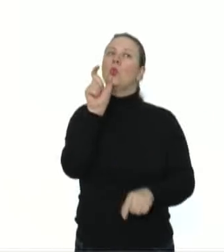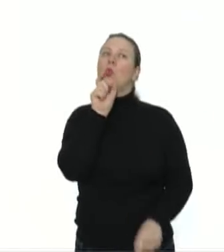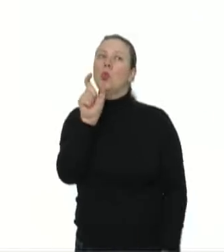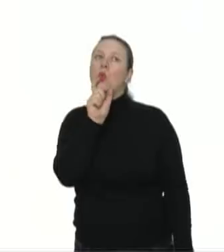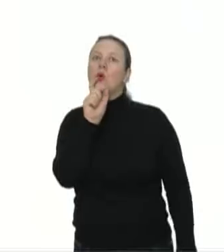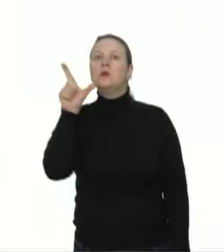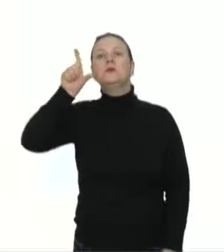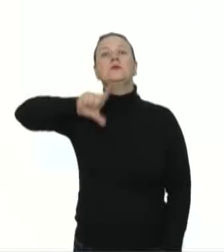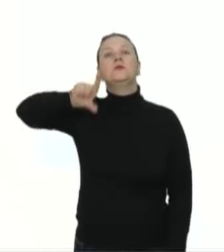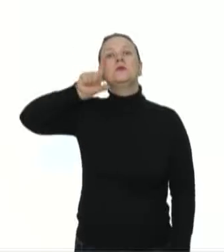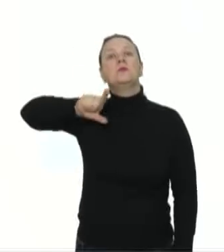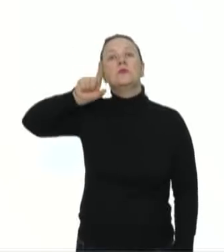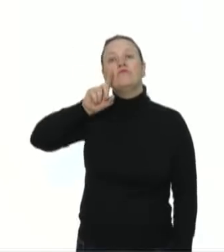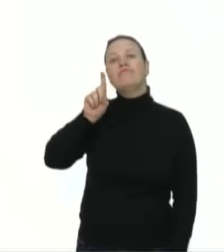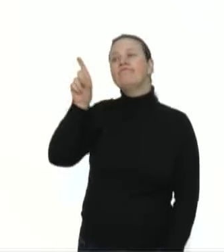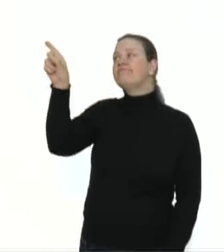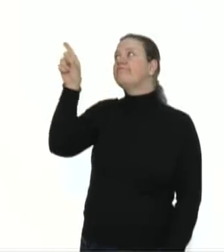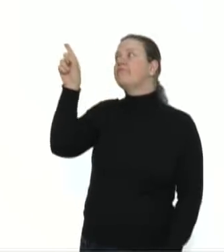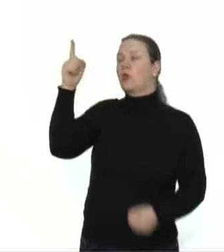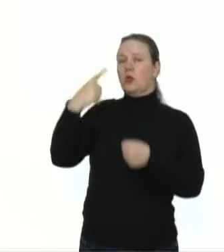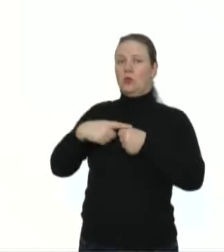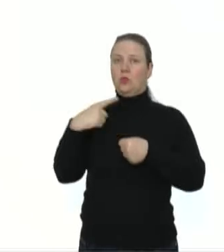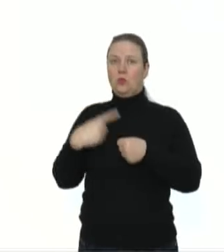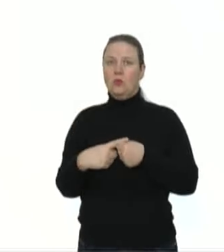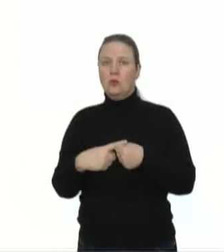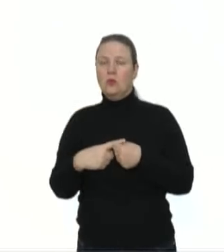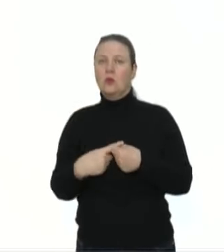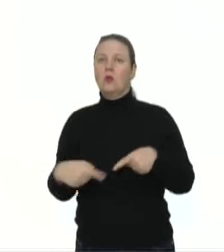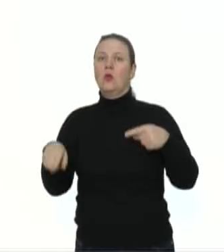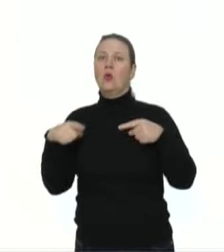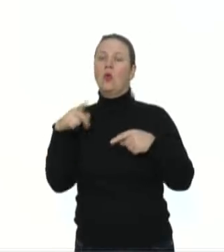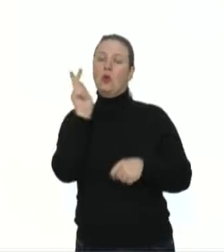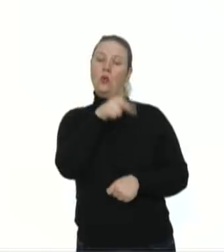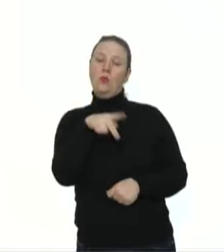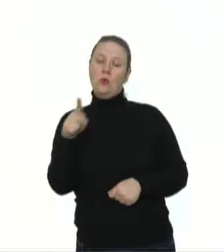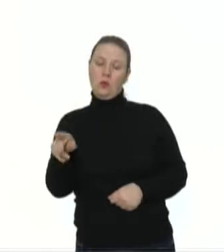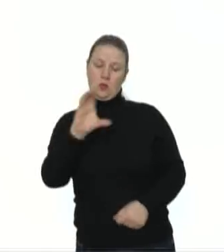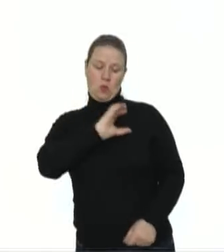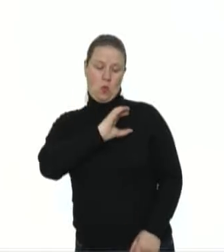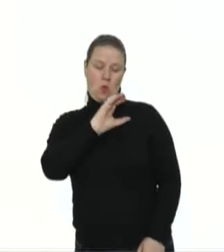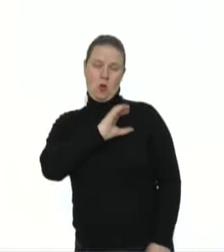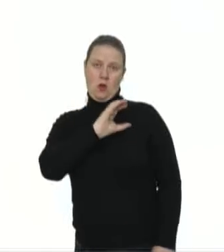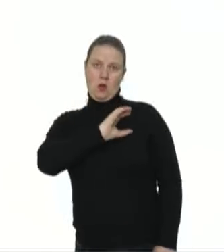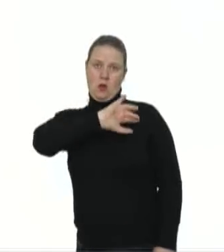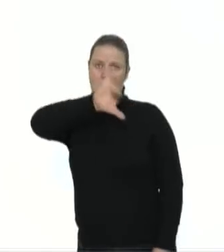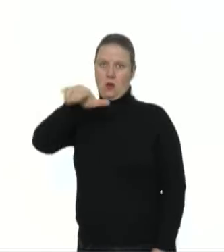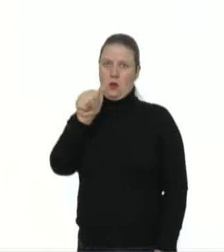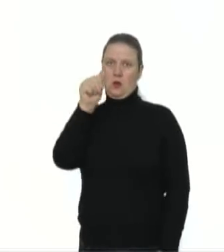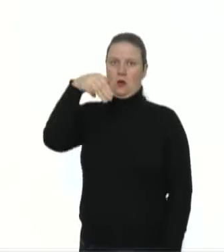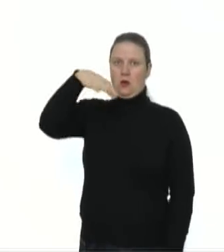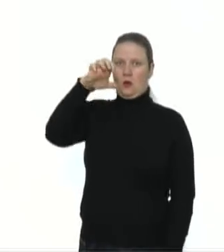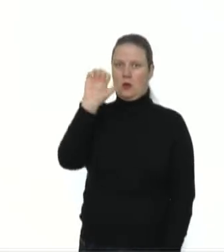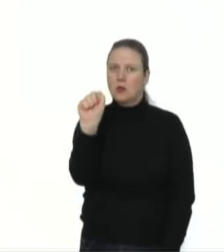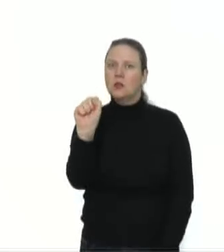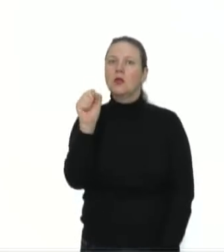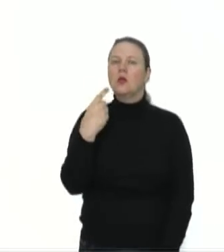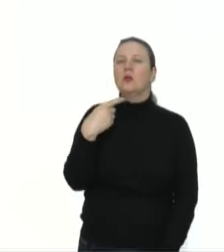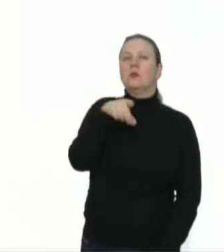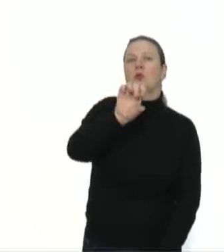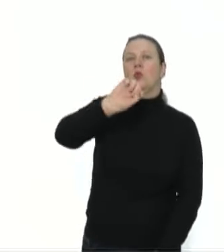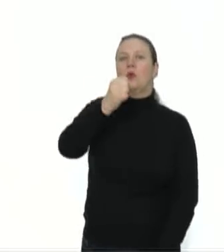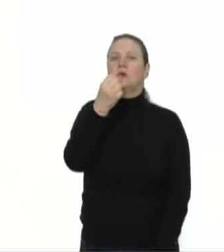Springfield, Massachusetts, nos Estados Unidos, pelo professor canadense James Naismith,